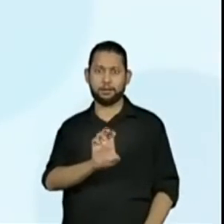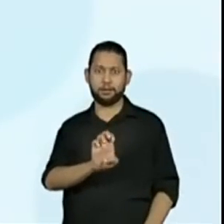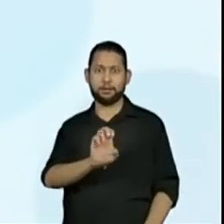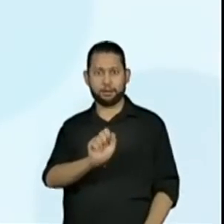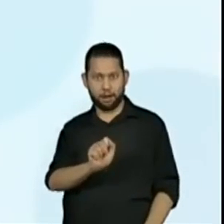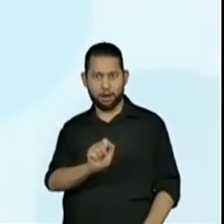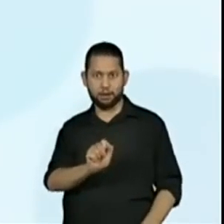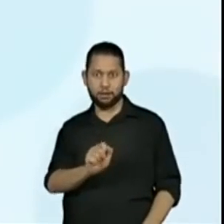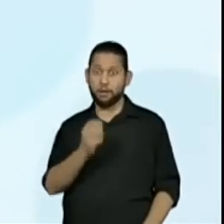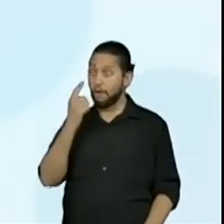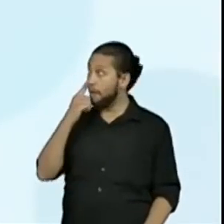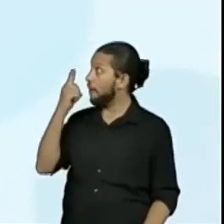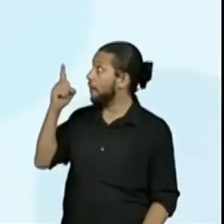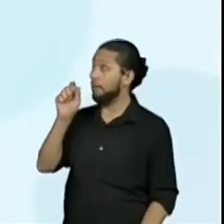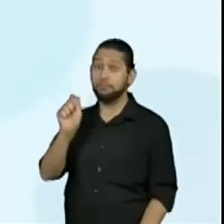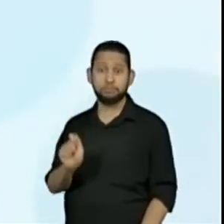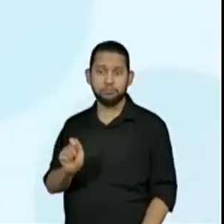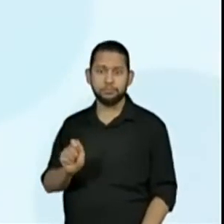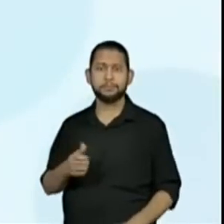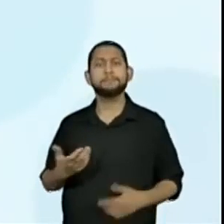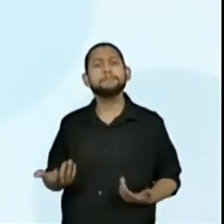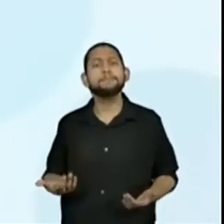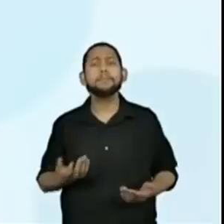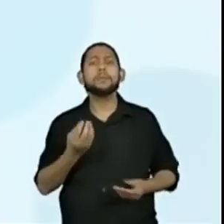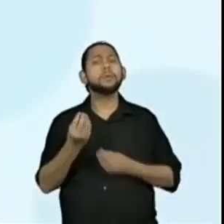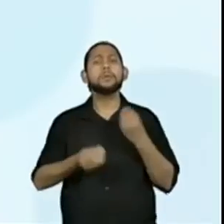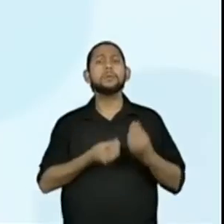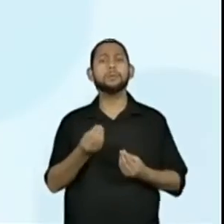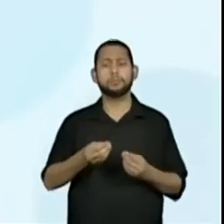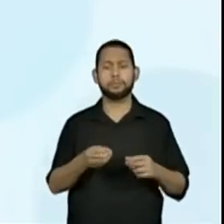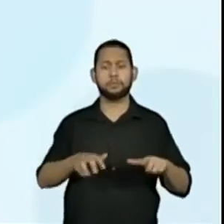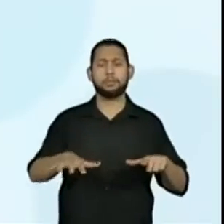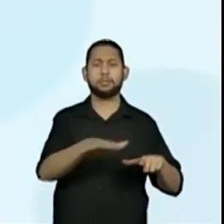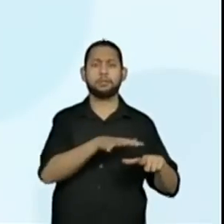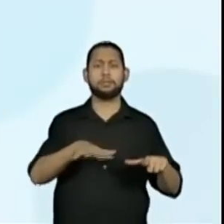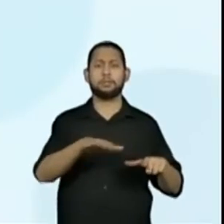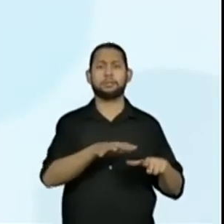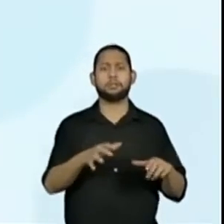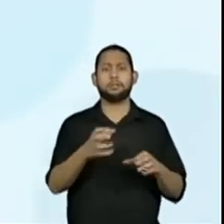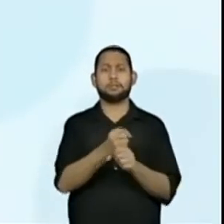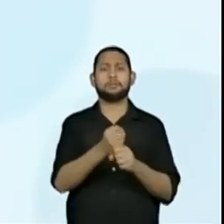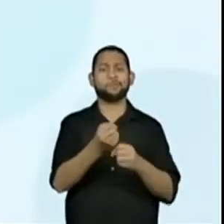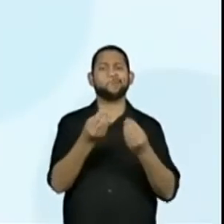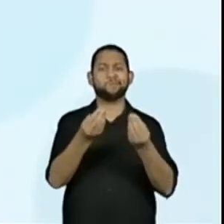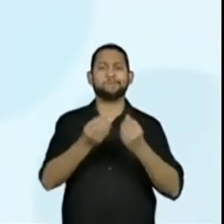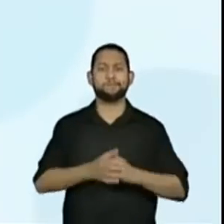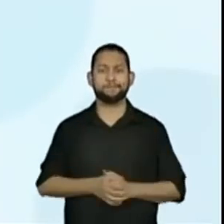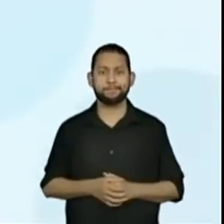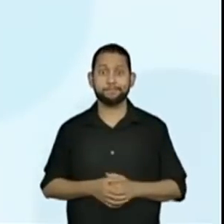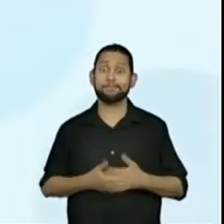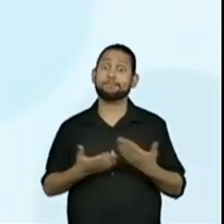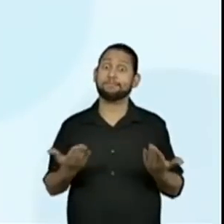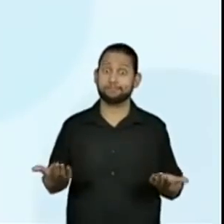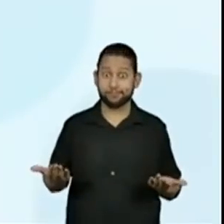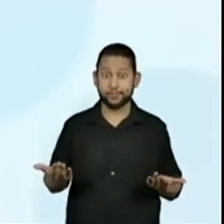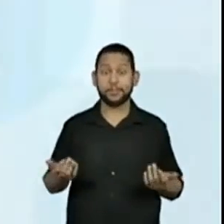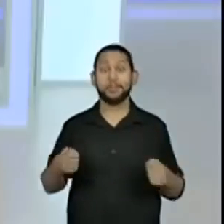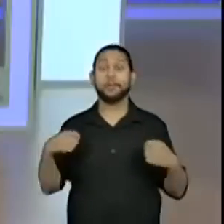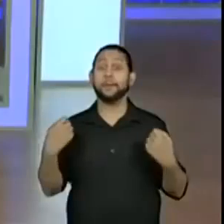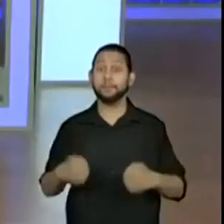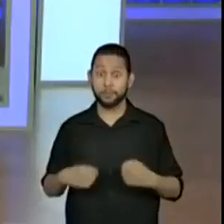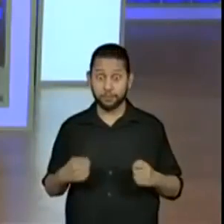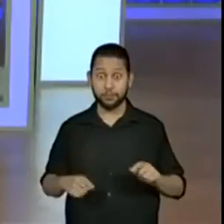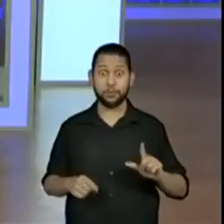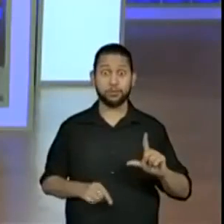iG como eu devo fazer então para calcular a área devo multiplicar então